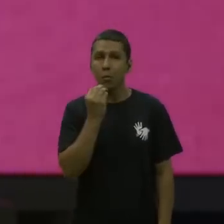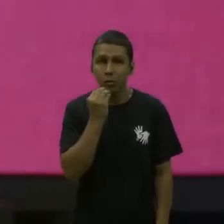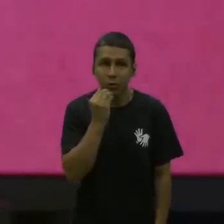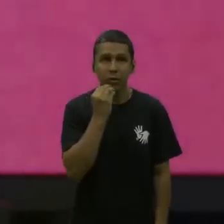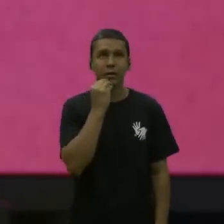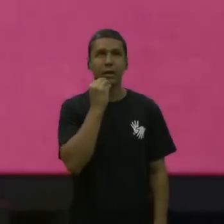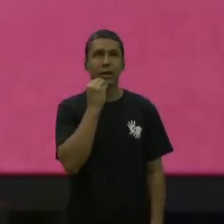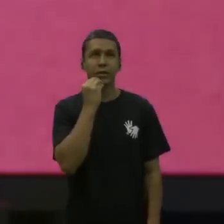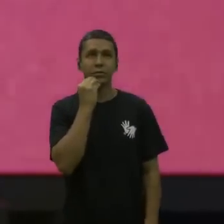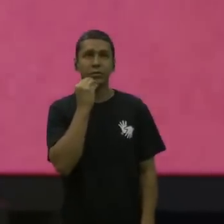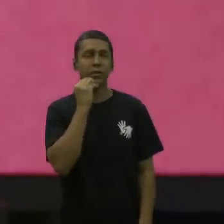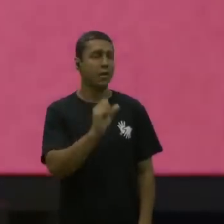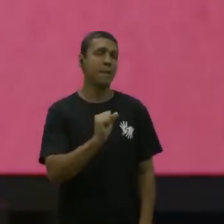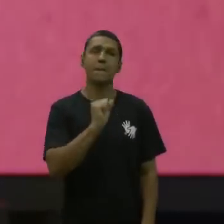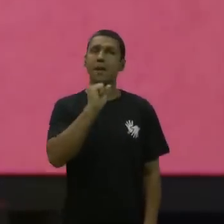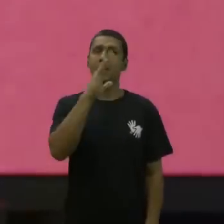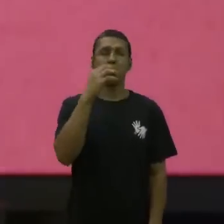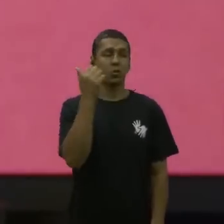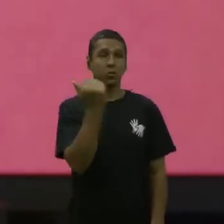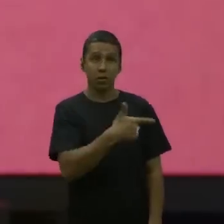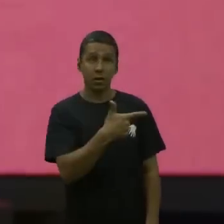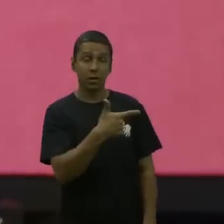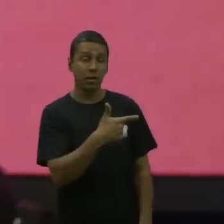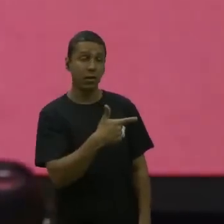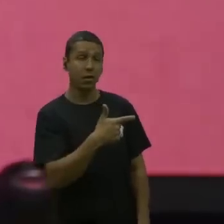na mão de quem não sabe o que recebeu.